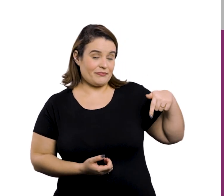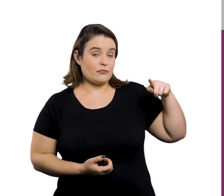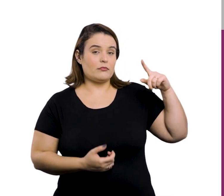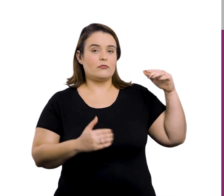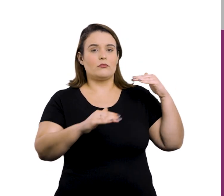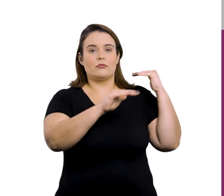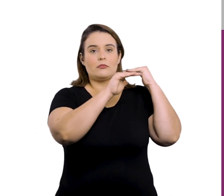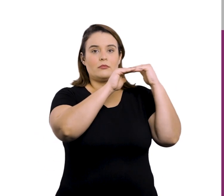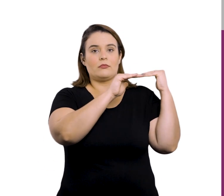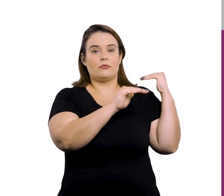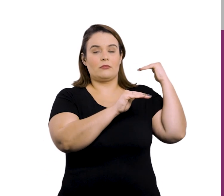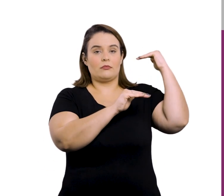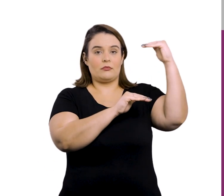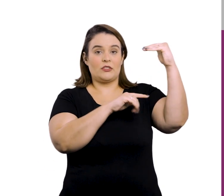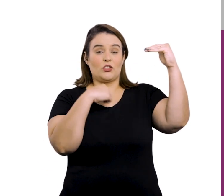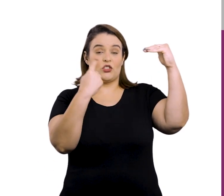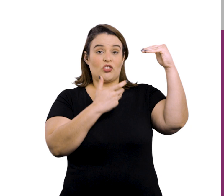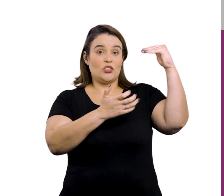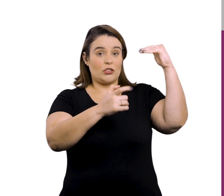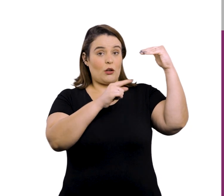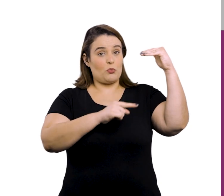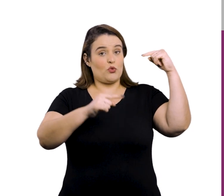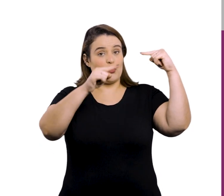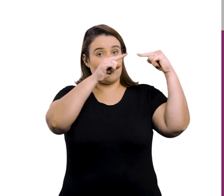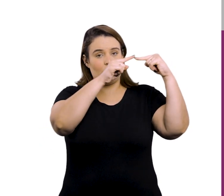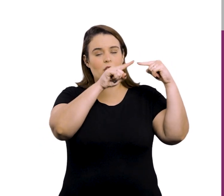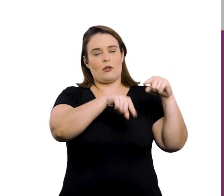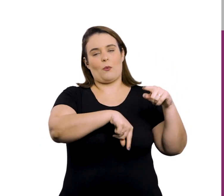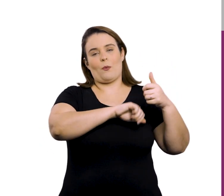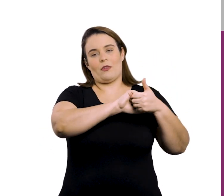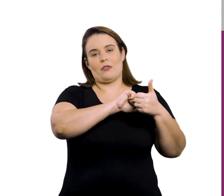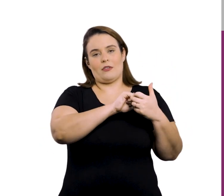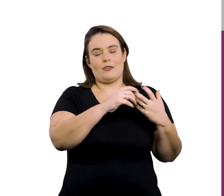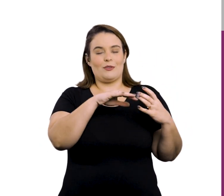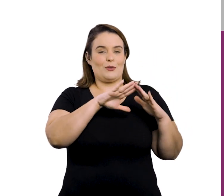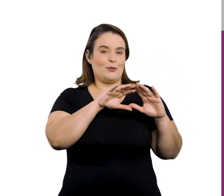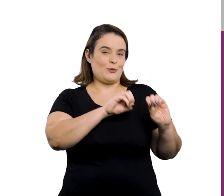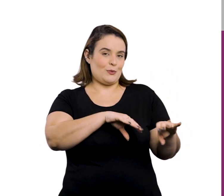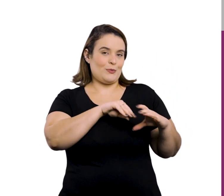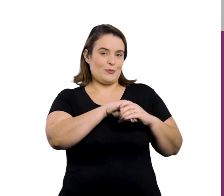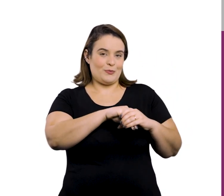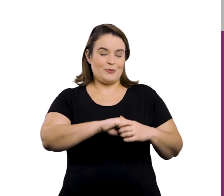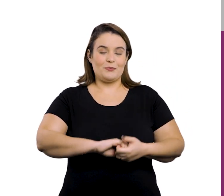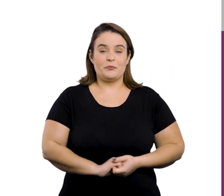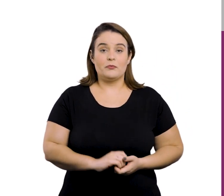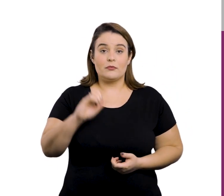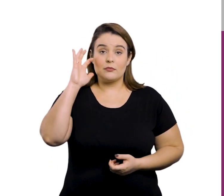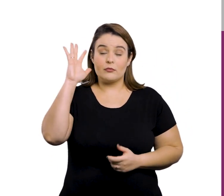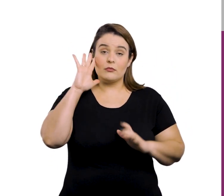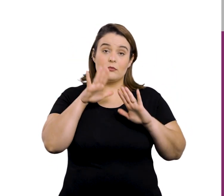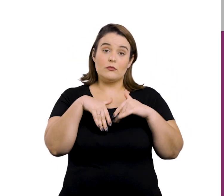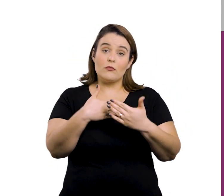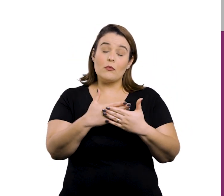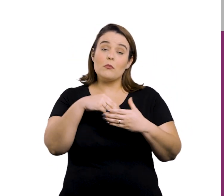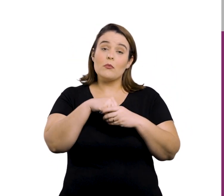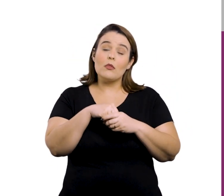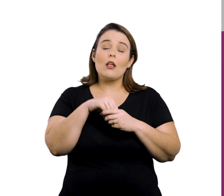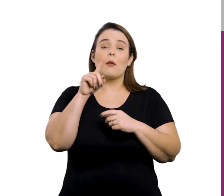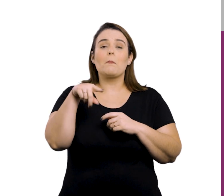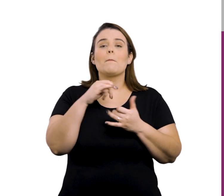ponto de partida. O CAQ é o padrão mais elevado, onde queremos chegar em termos de qualidade na